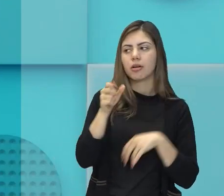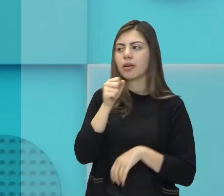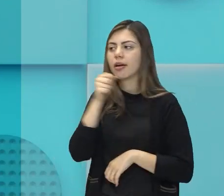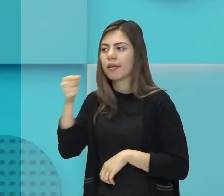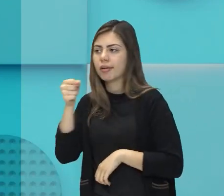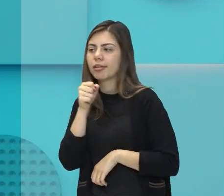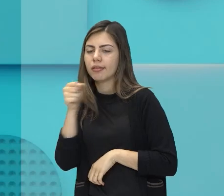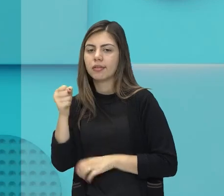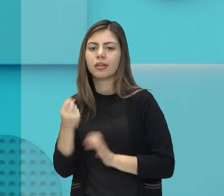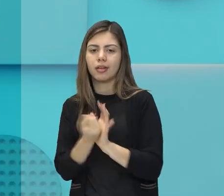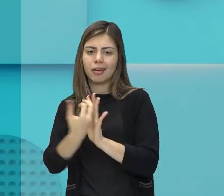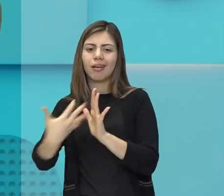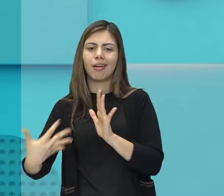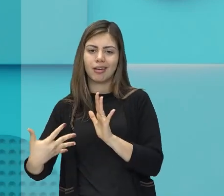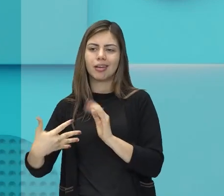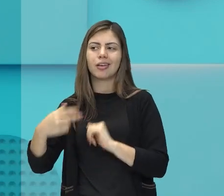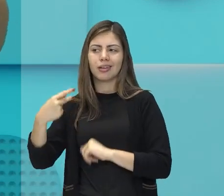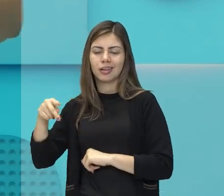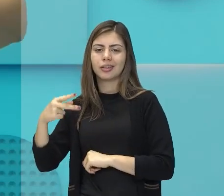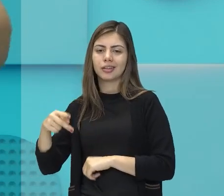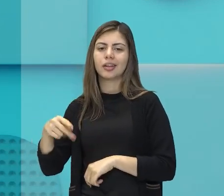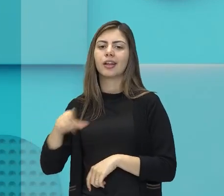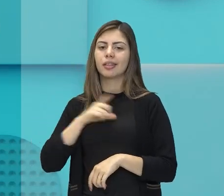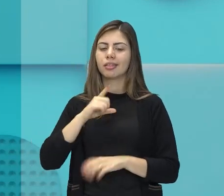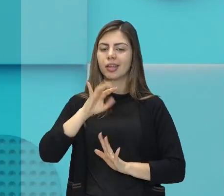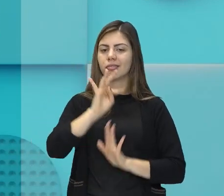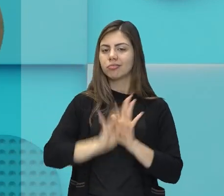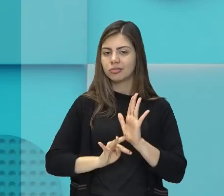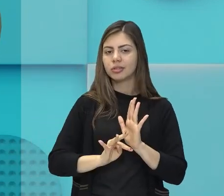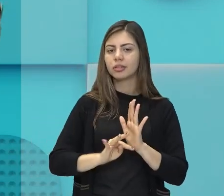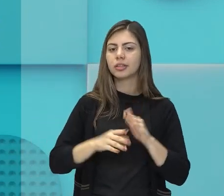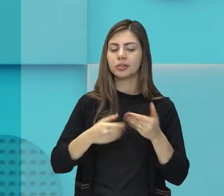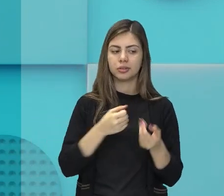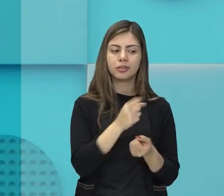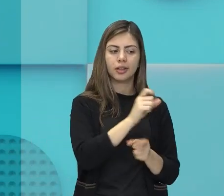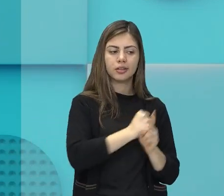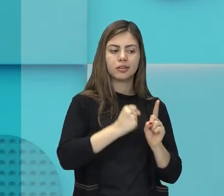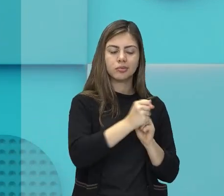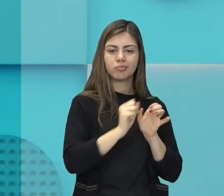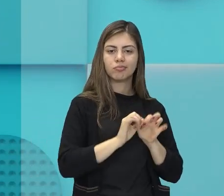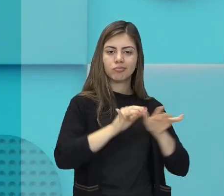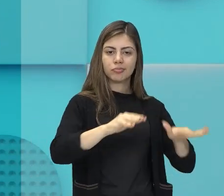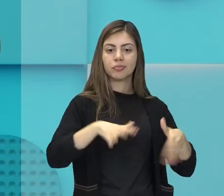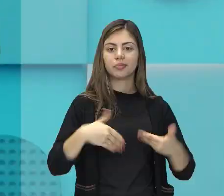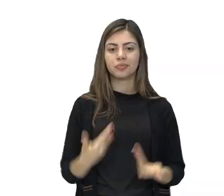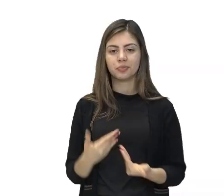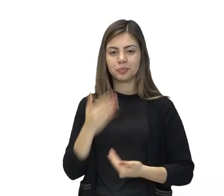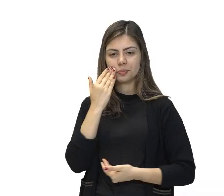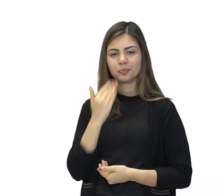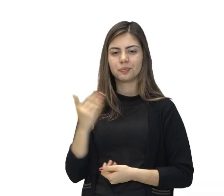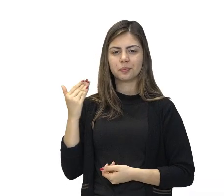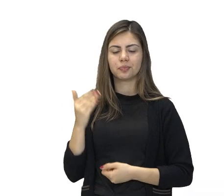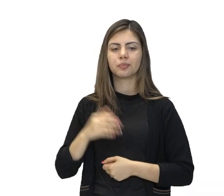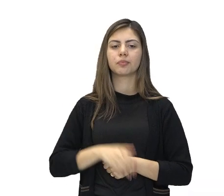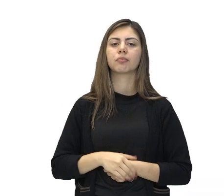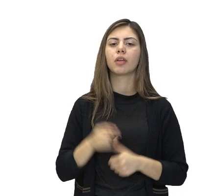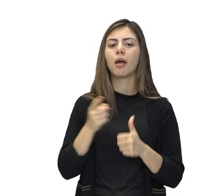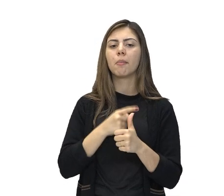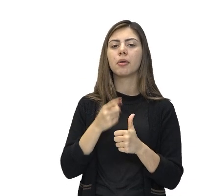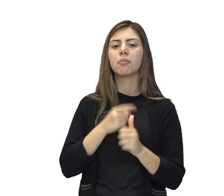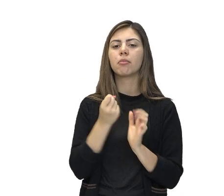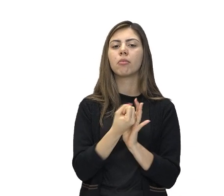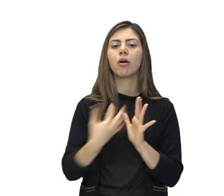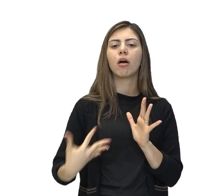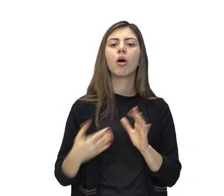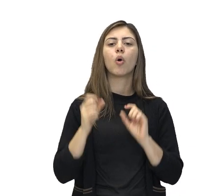ter as suas características como forma de texto que vai circular na sociedade. Então, olhem só, qual é a primeira característica?